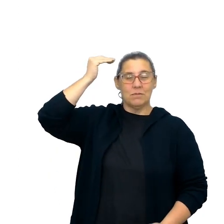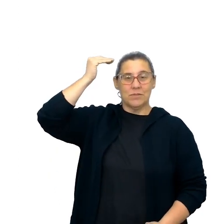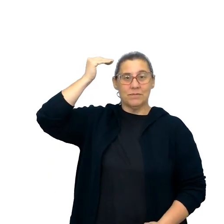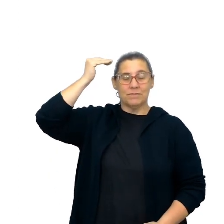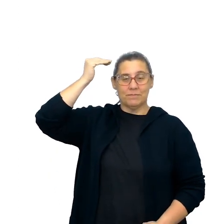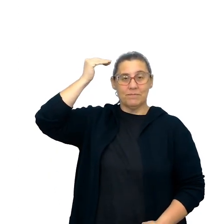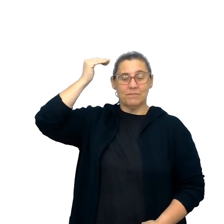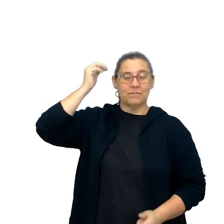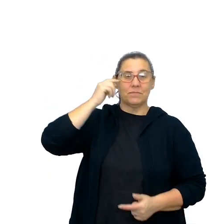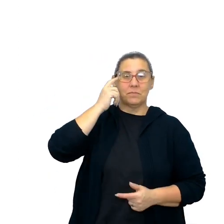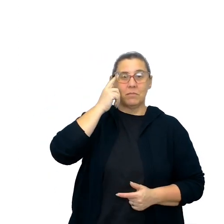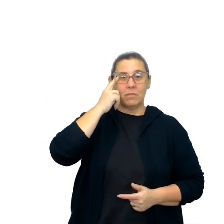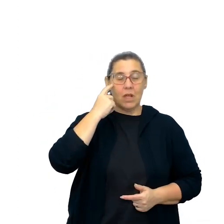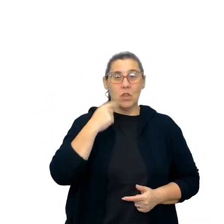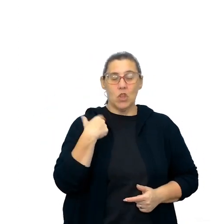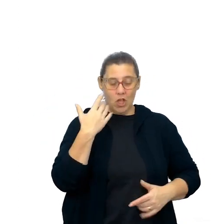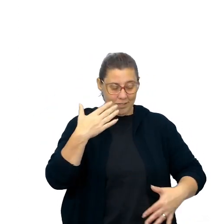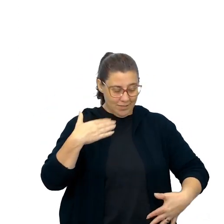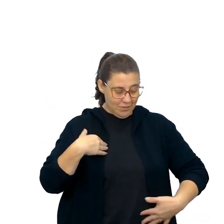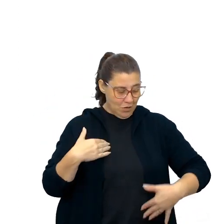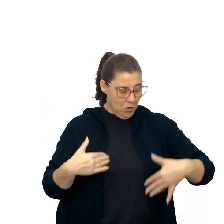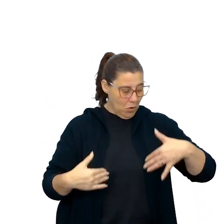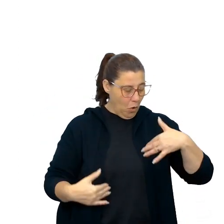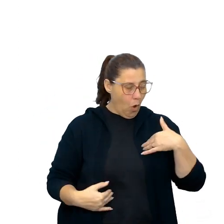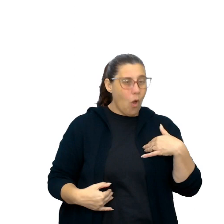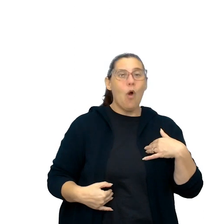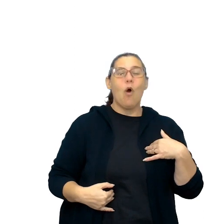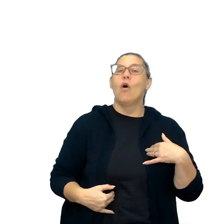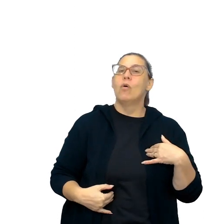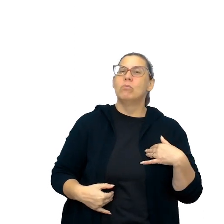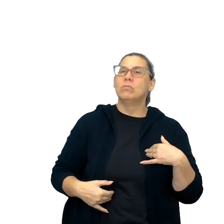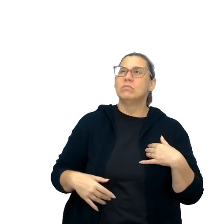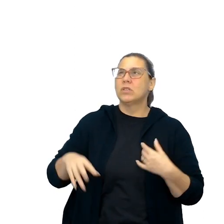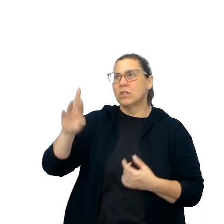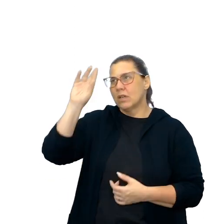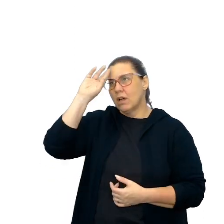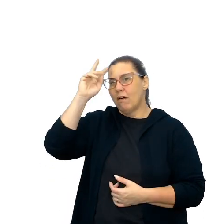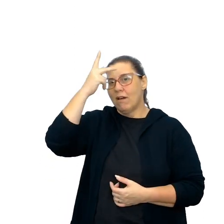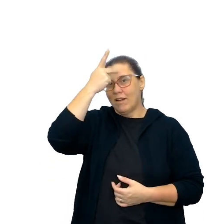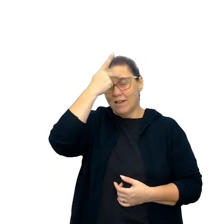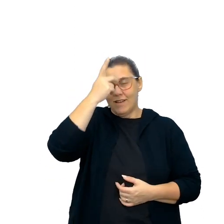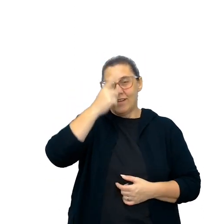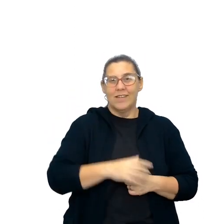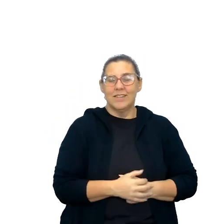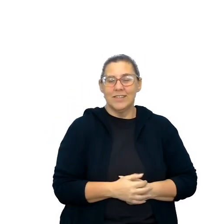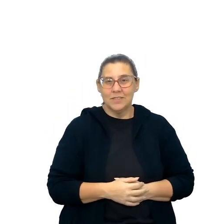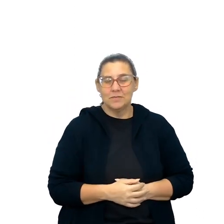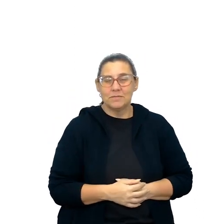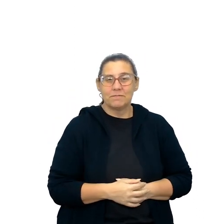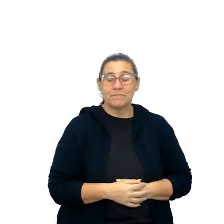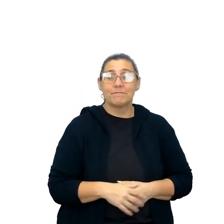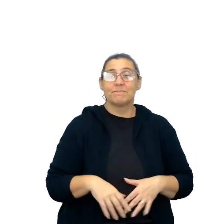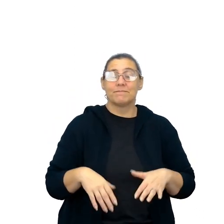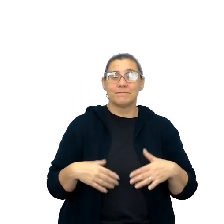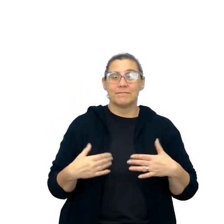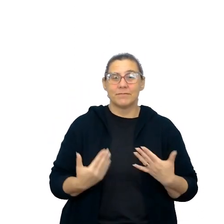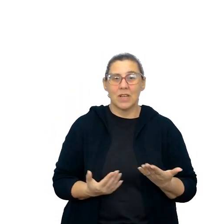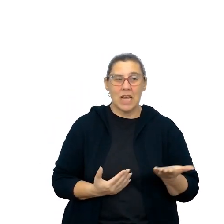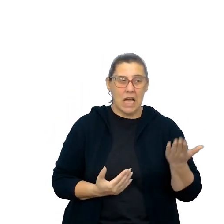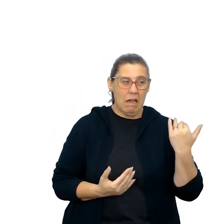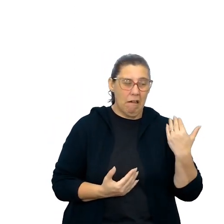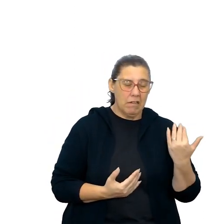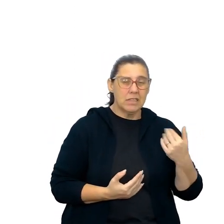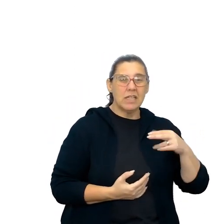quê? Porque a nossa estrutura de raciocínio espacial ainda estava sendo montada, ainda estava